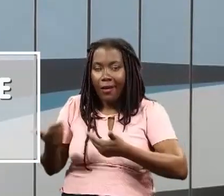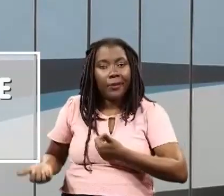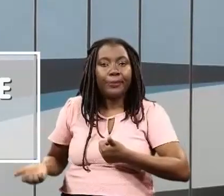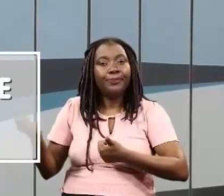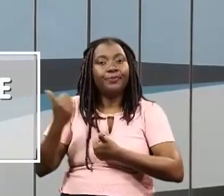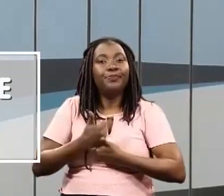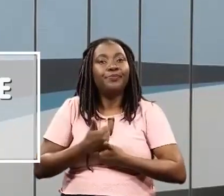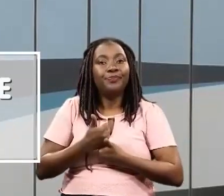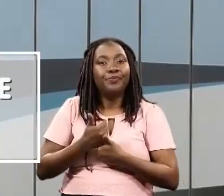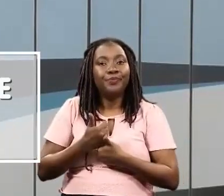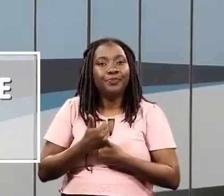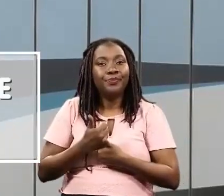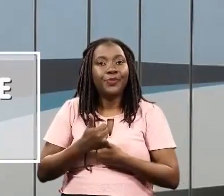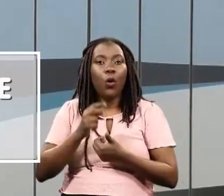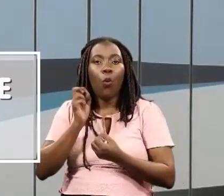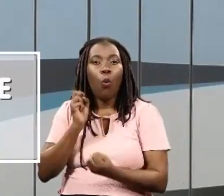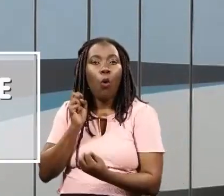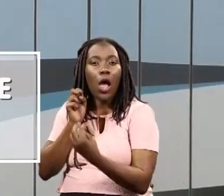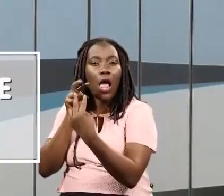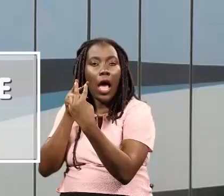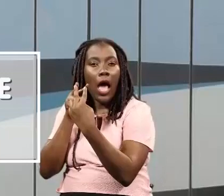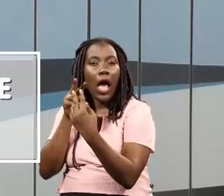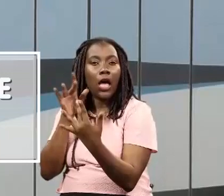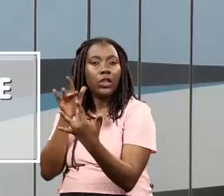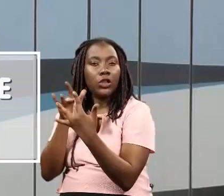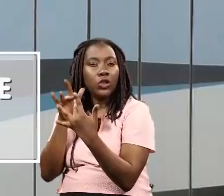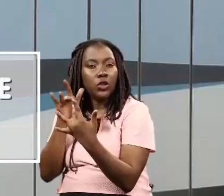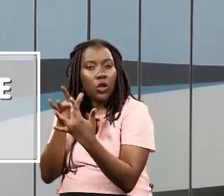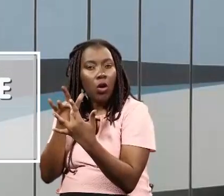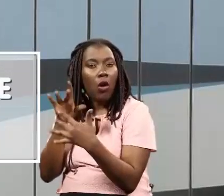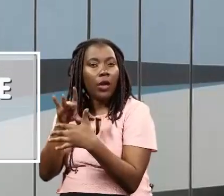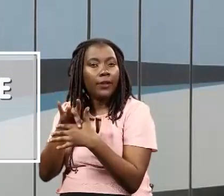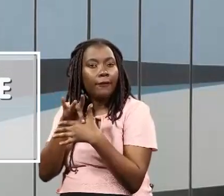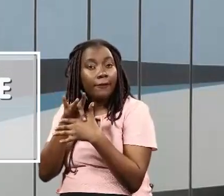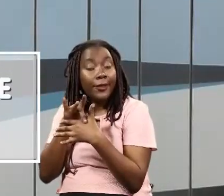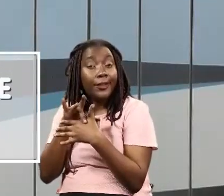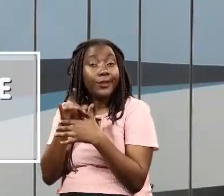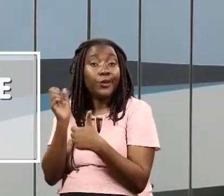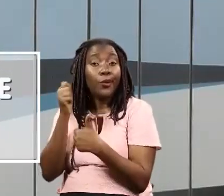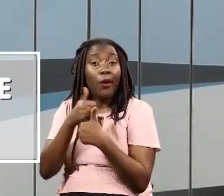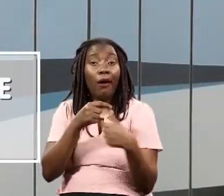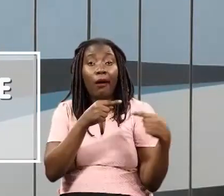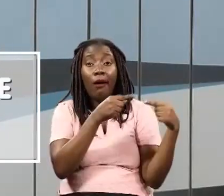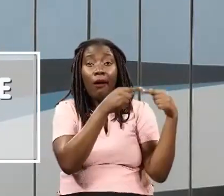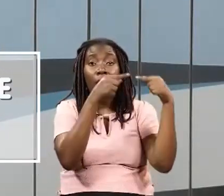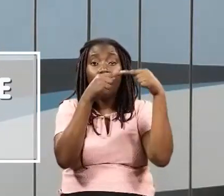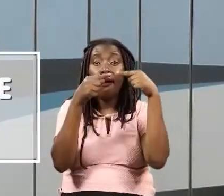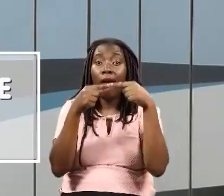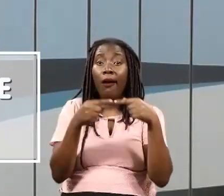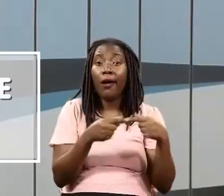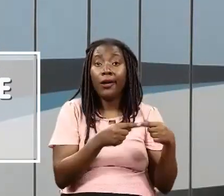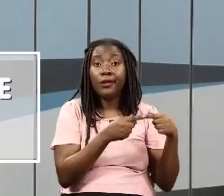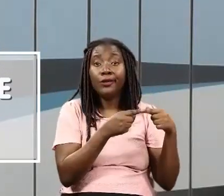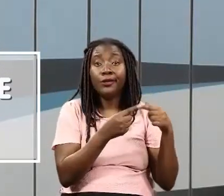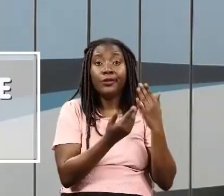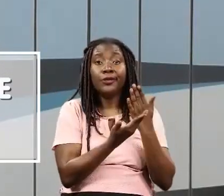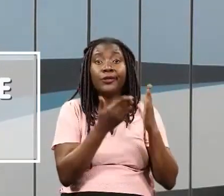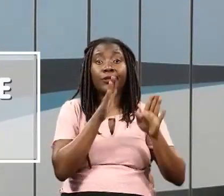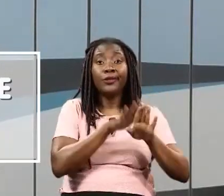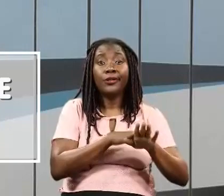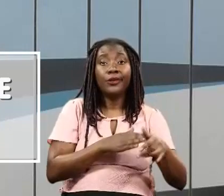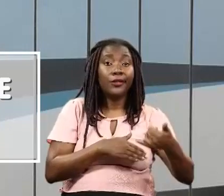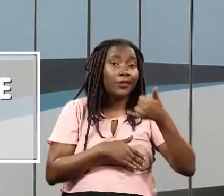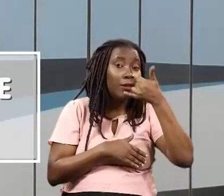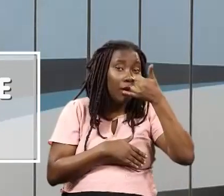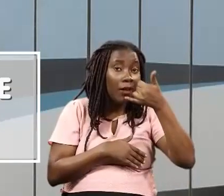a troca, o olhar, o toque físico, pelas redes, né? Por estar atrás de uma tela, né? Então,